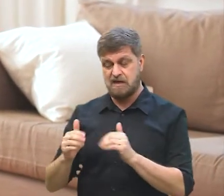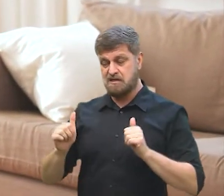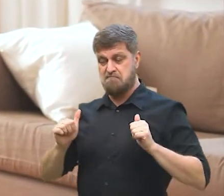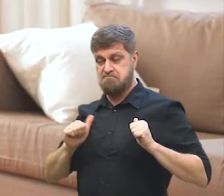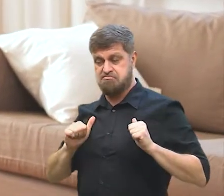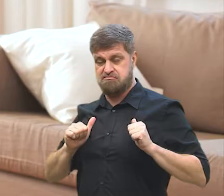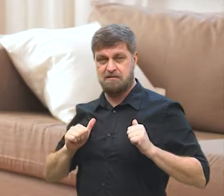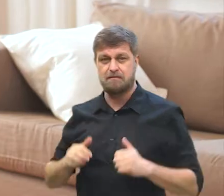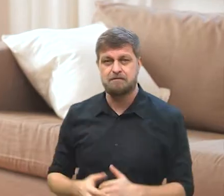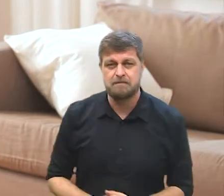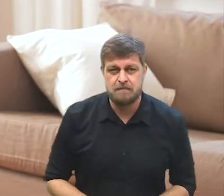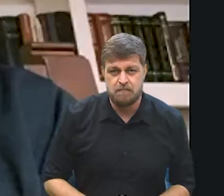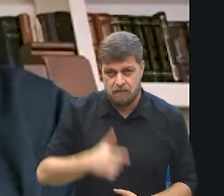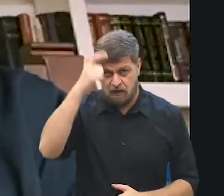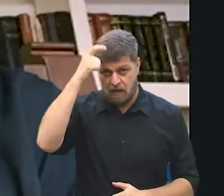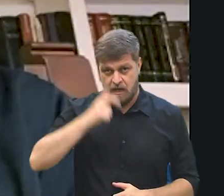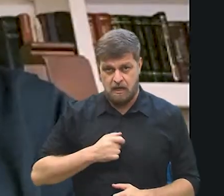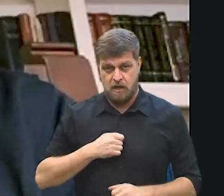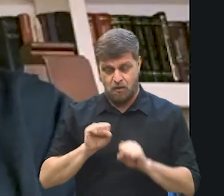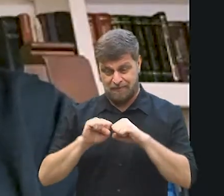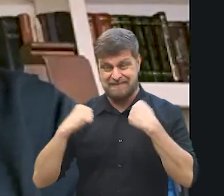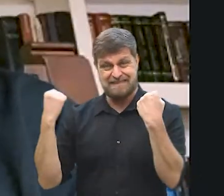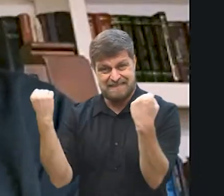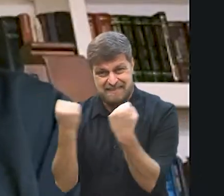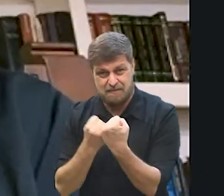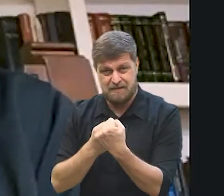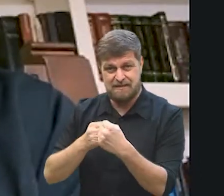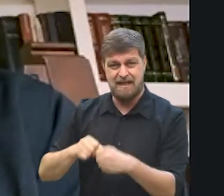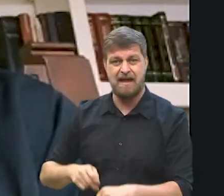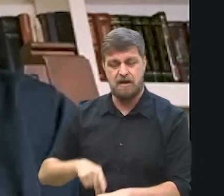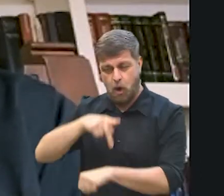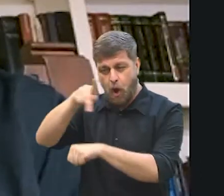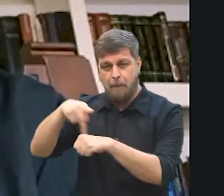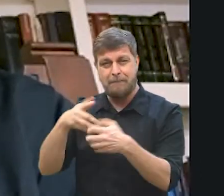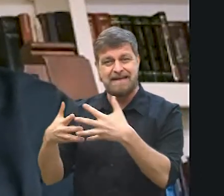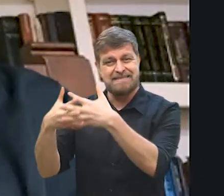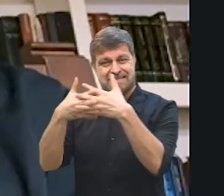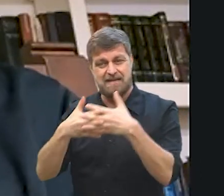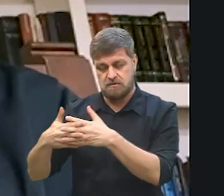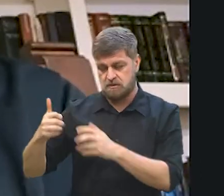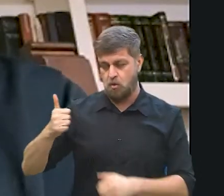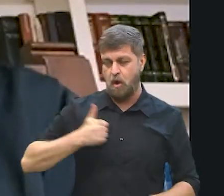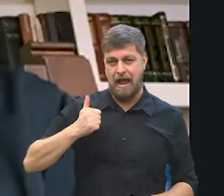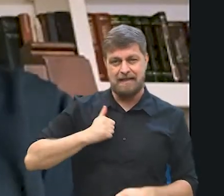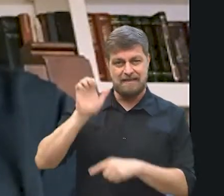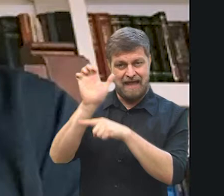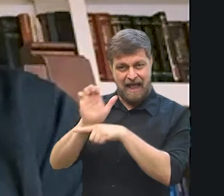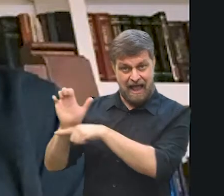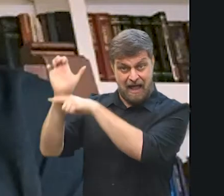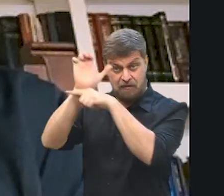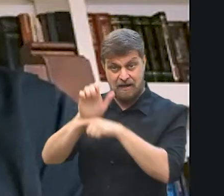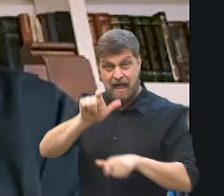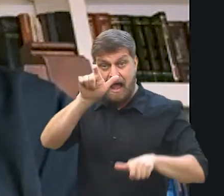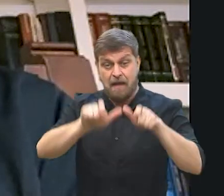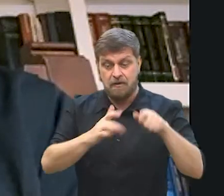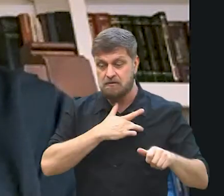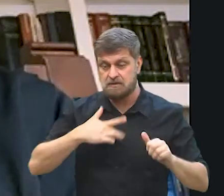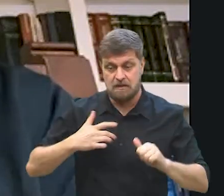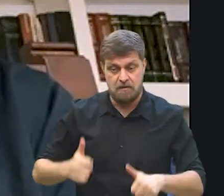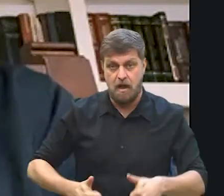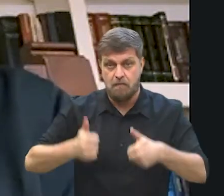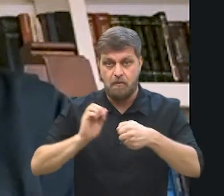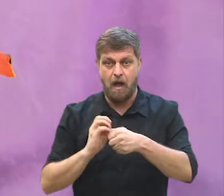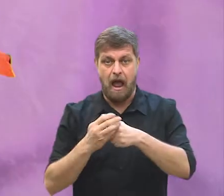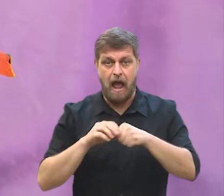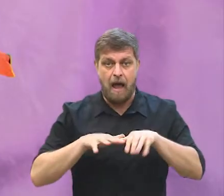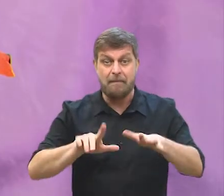vida diária. Eu participo de alguns seminários nos Estados Unidos, no Canadá, na Europa, e eles estão recuperando essas pessoas depois da pandemia